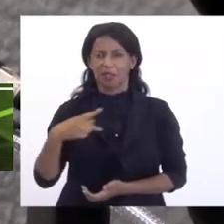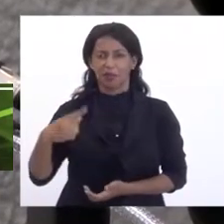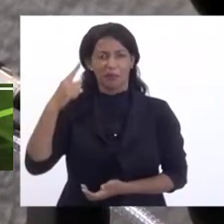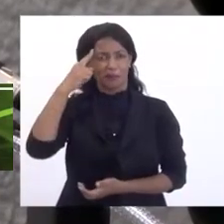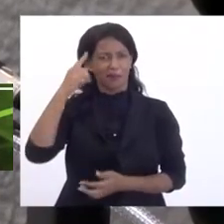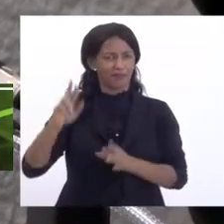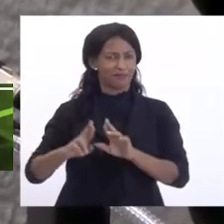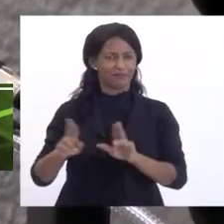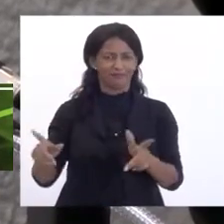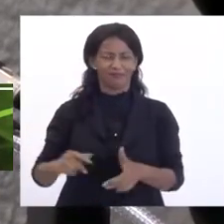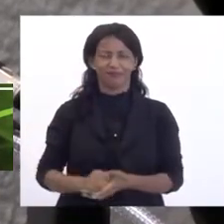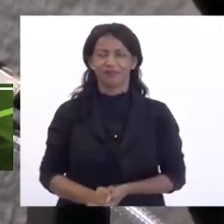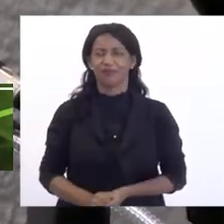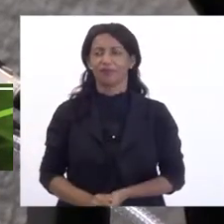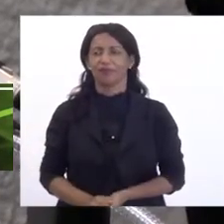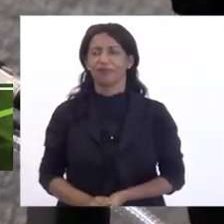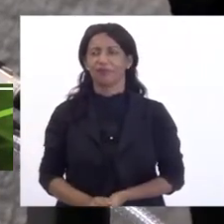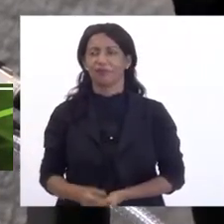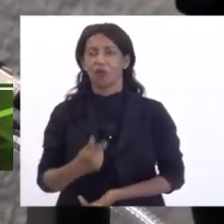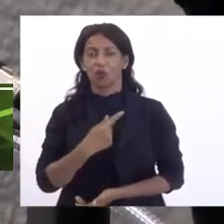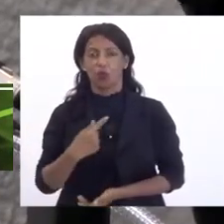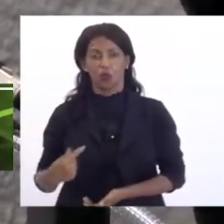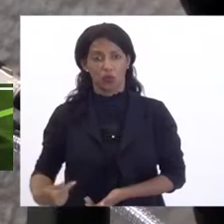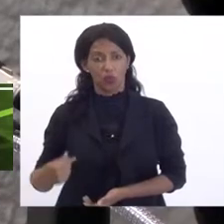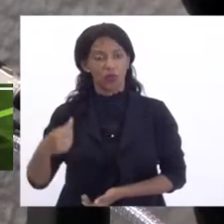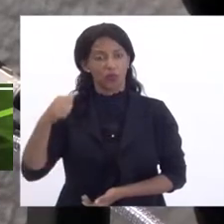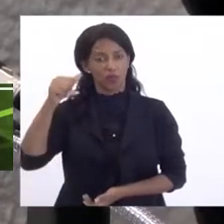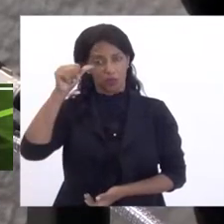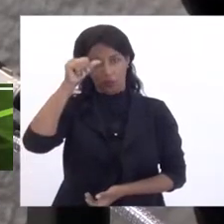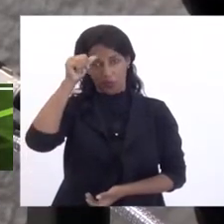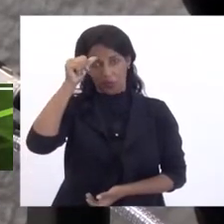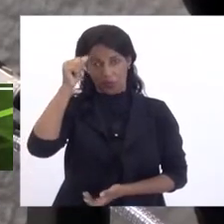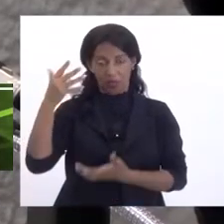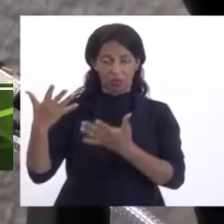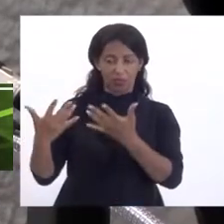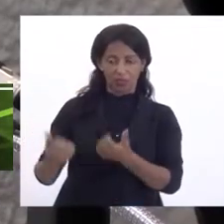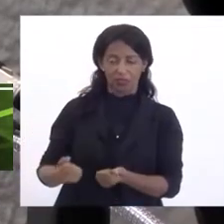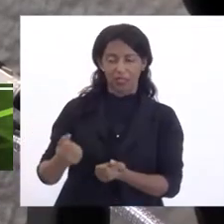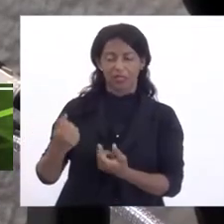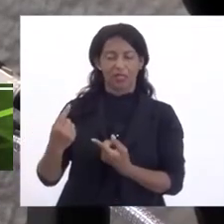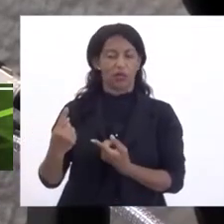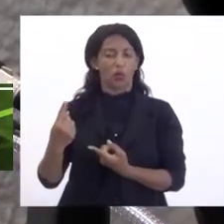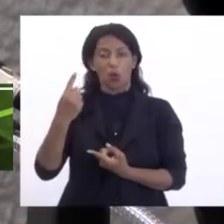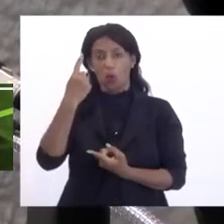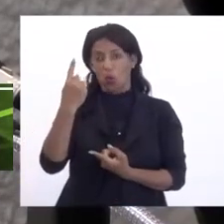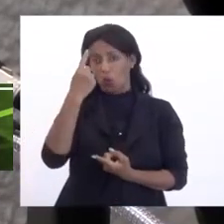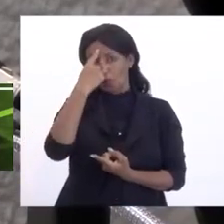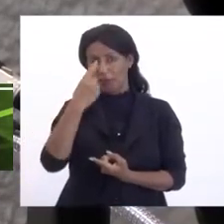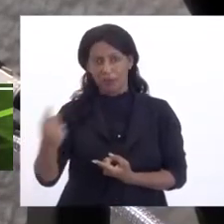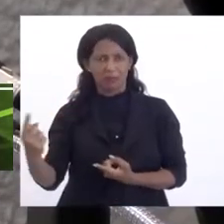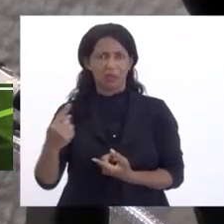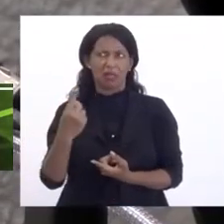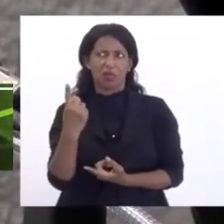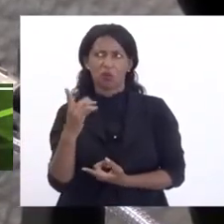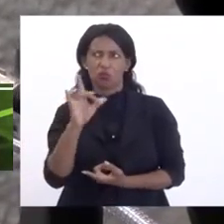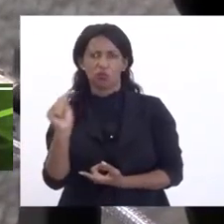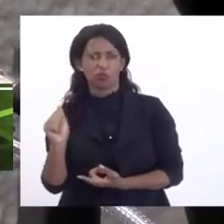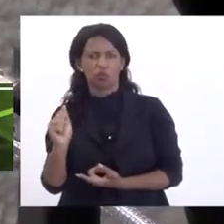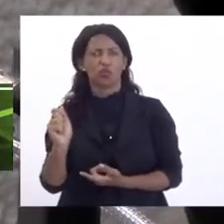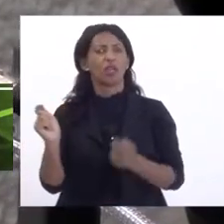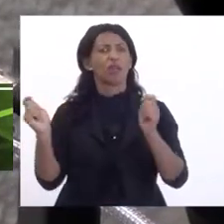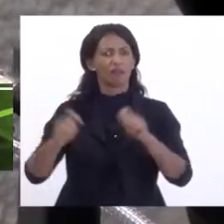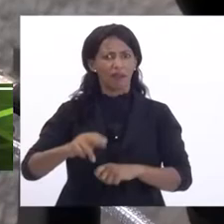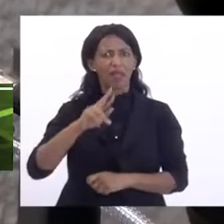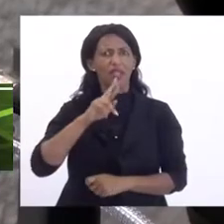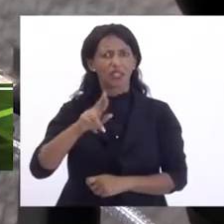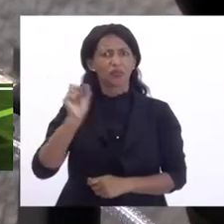assim. O governador Cláudio Castro, assumindo uma semana, responderá sim ou